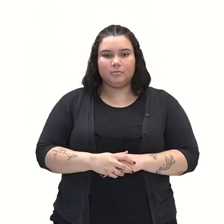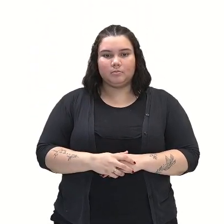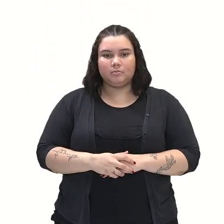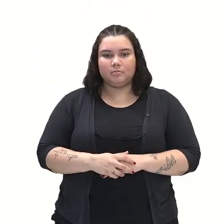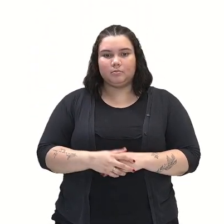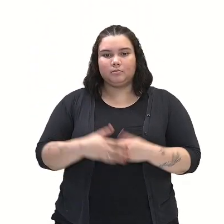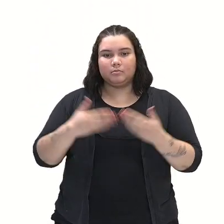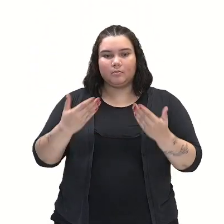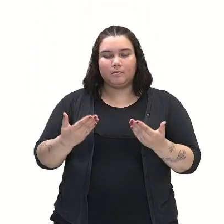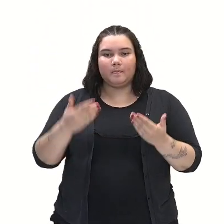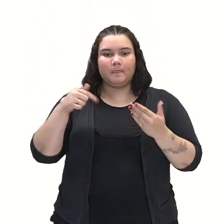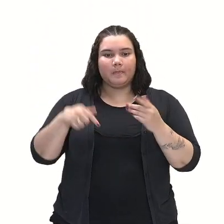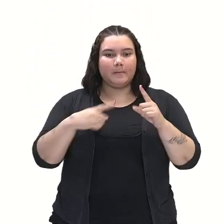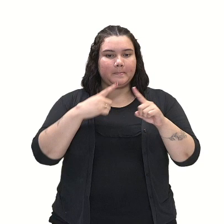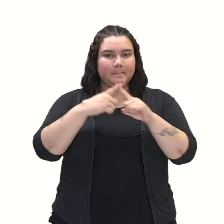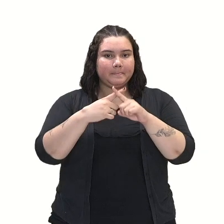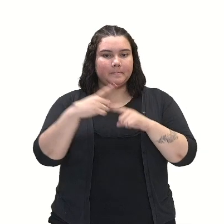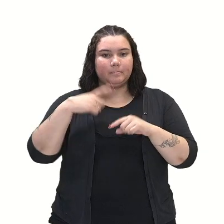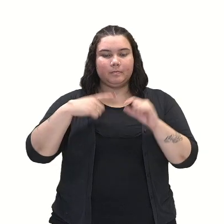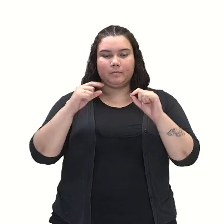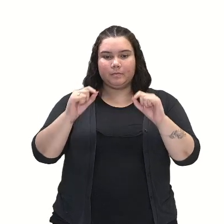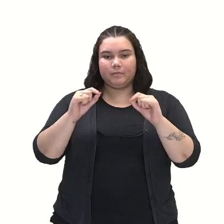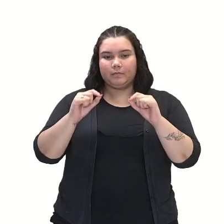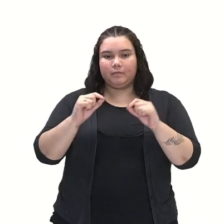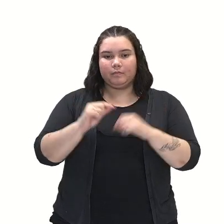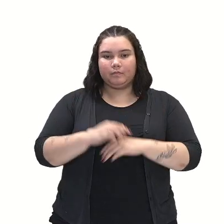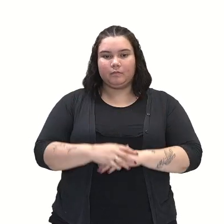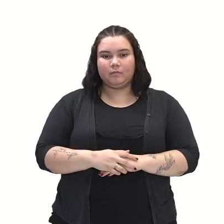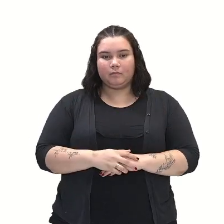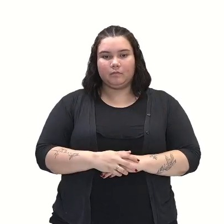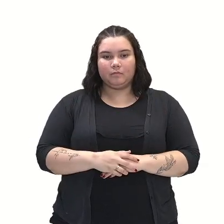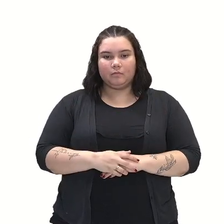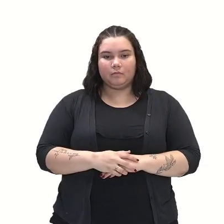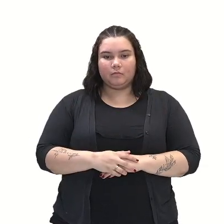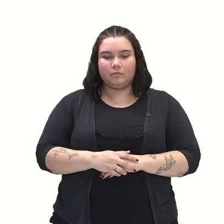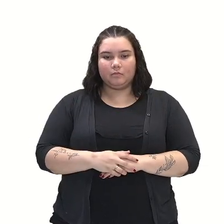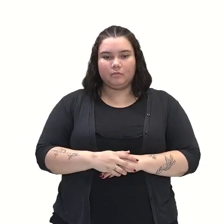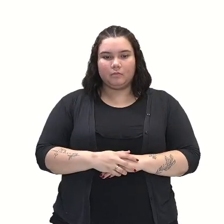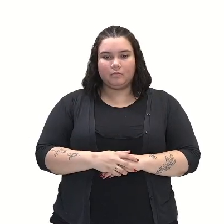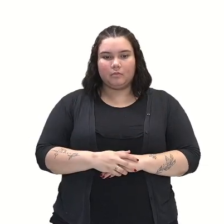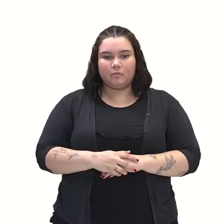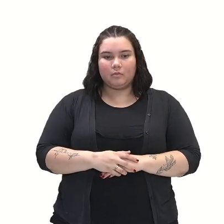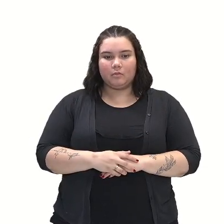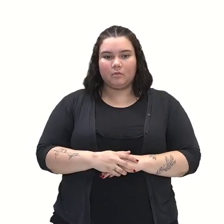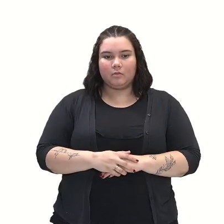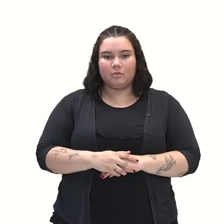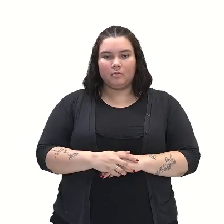eu finalizo a multiplicação, multiplicando aqui esses dois valores.